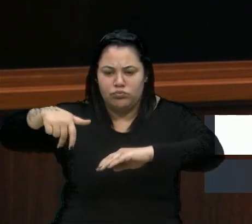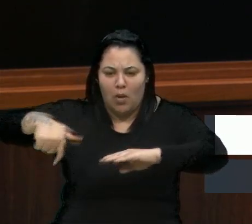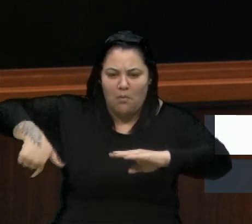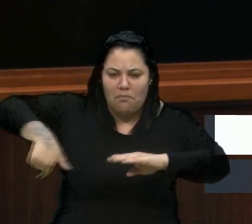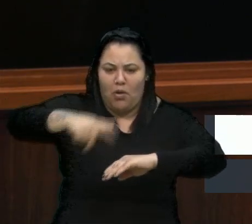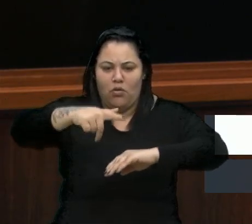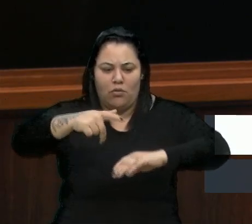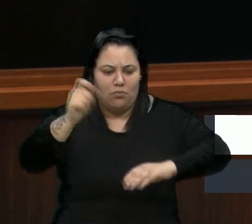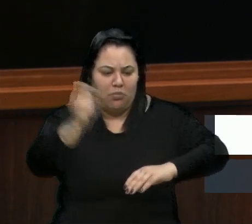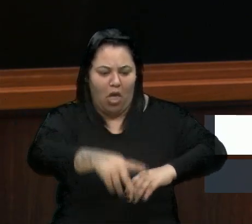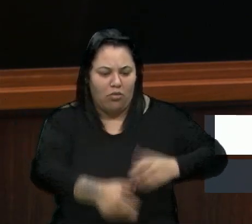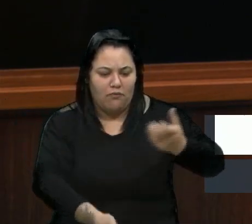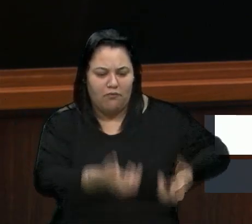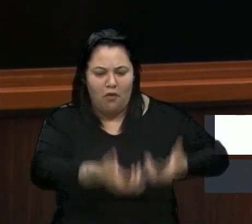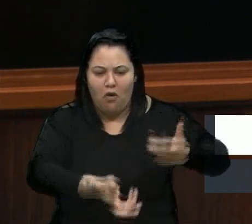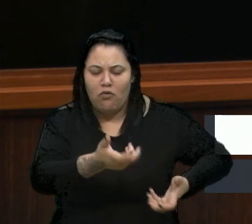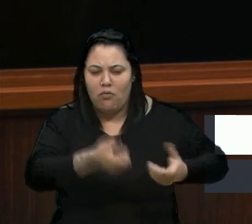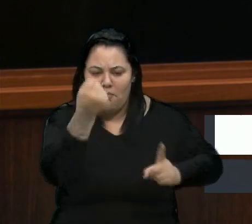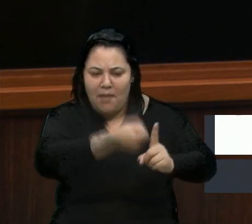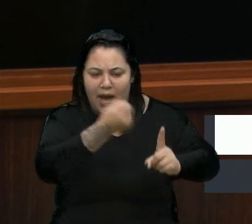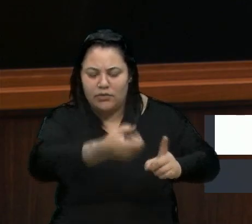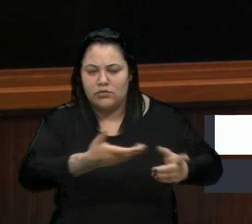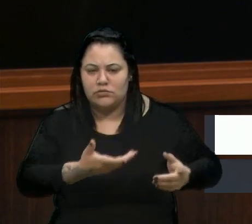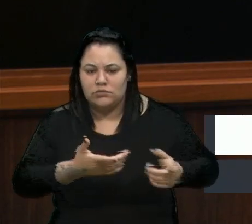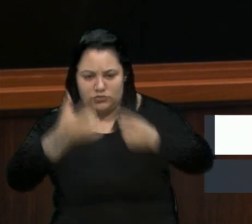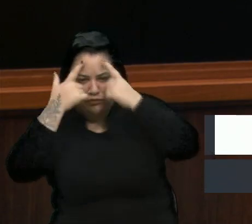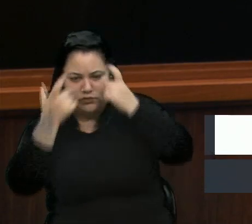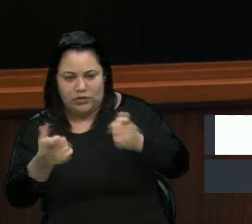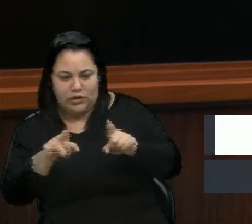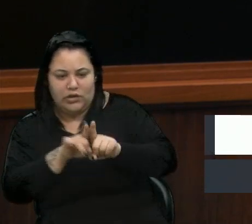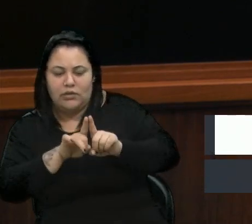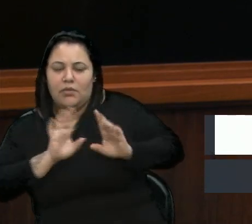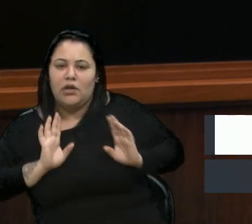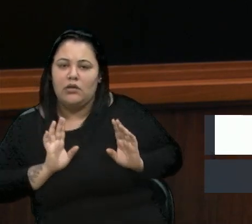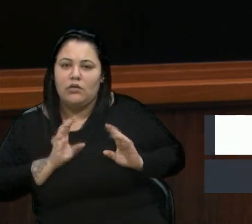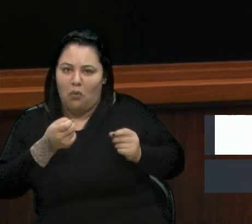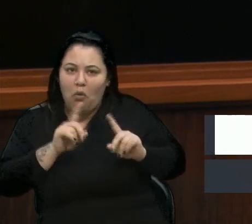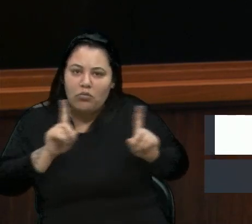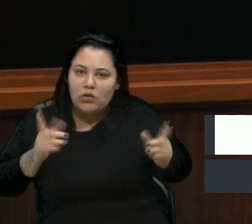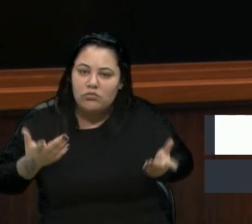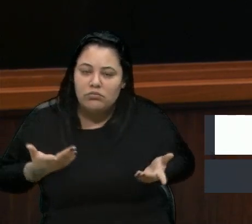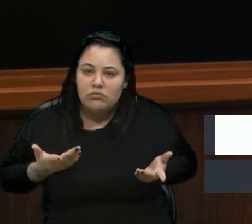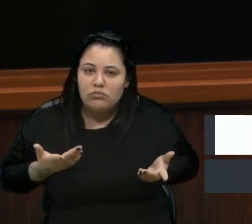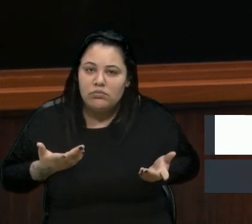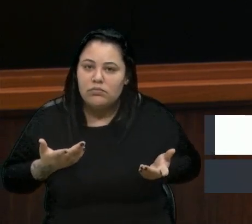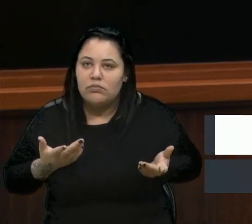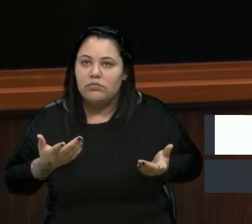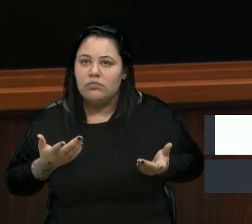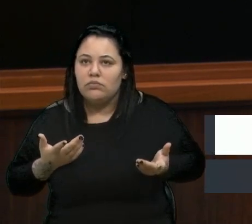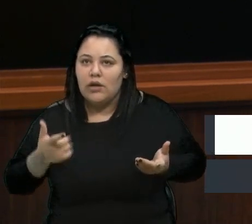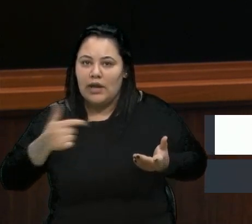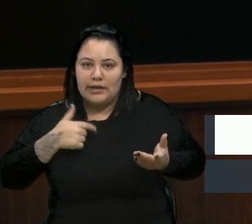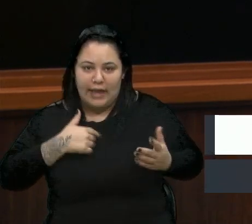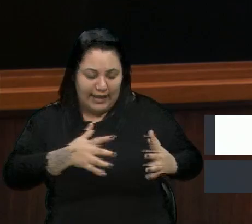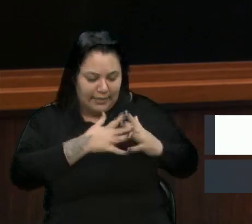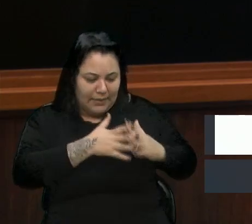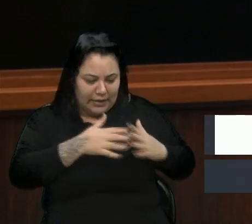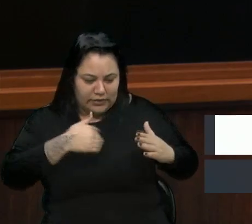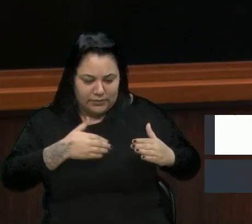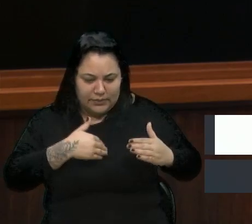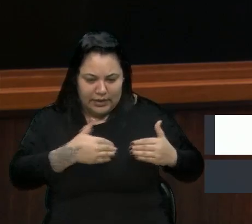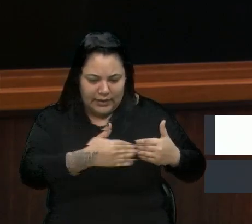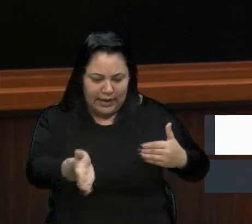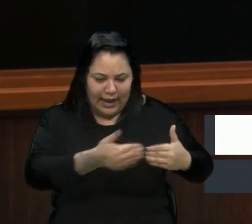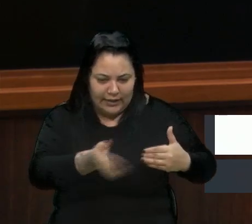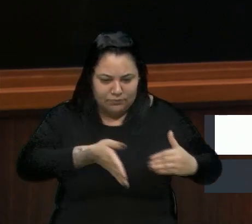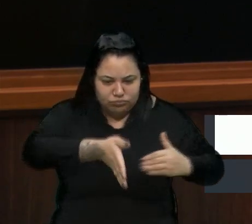incendeio, bato, eu estou sendo tão violenta. Eu estou sendo violenta ou não? Ele está atrapalhando uma entrada à porta, então isso me dá o